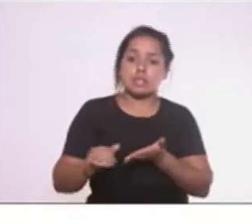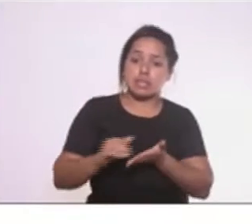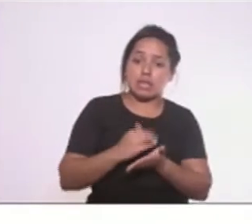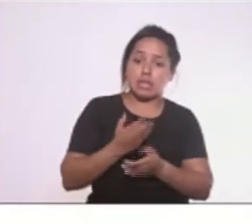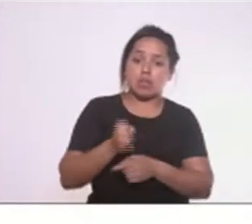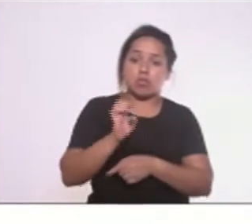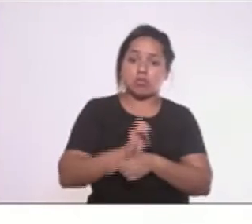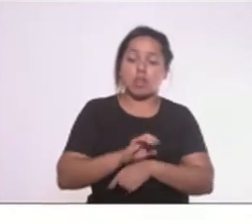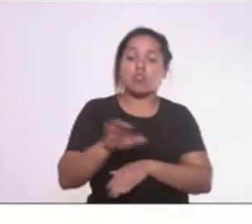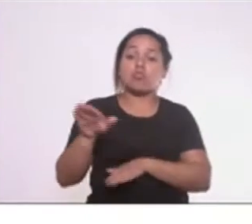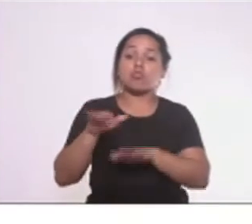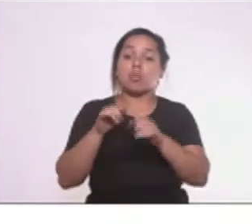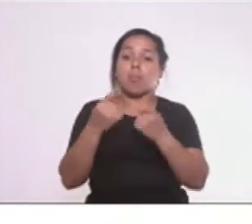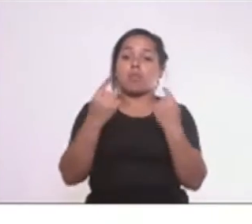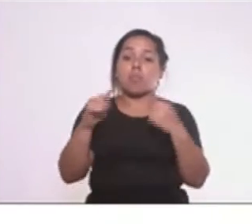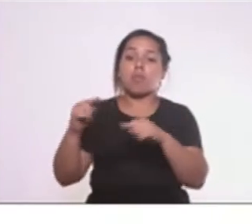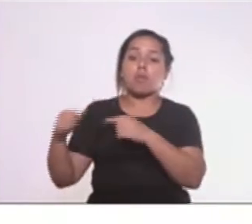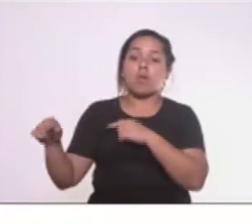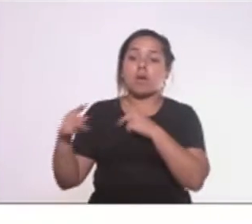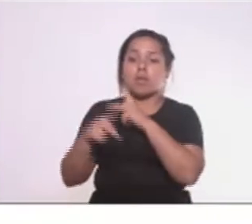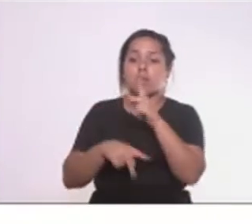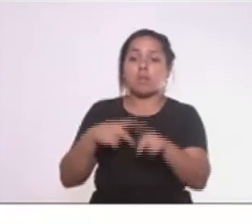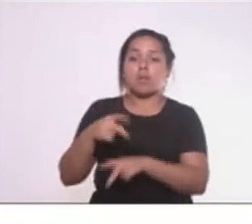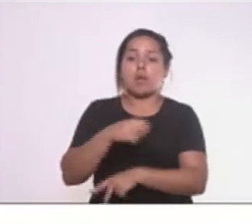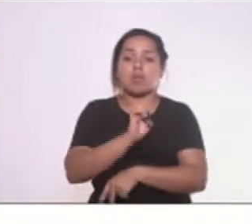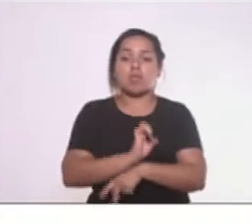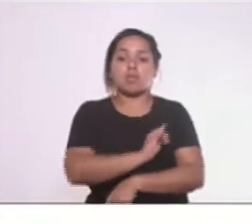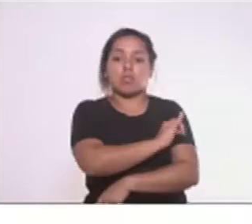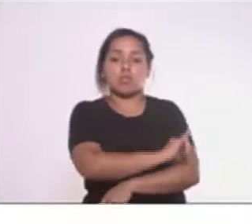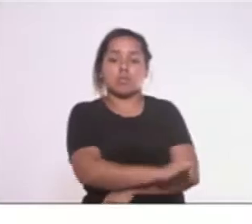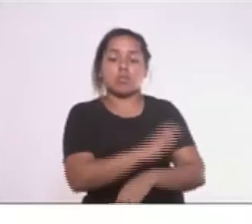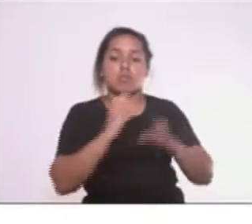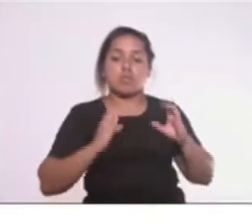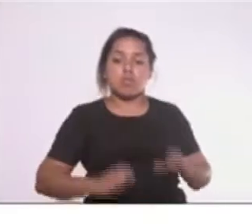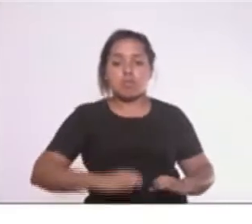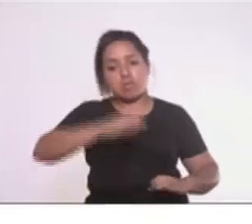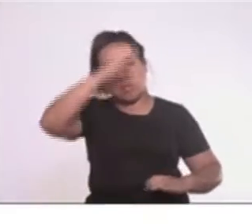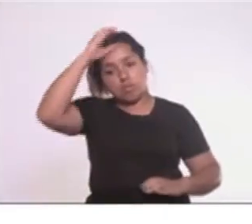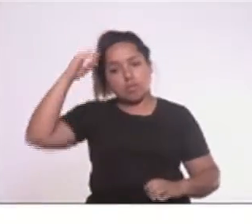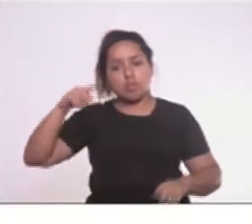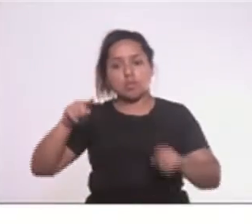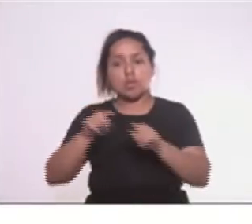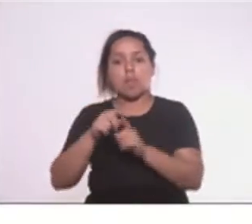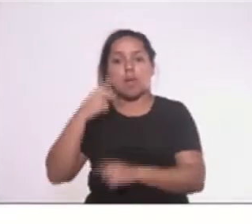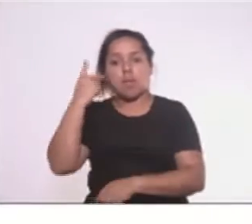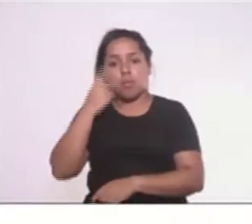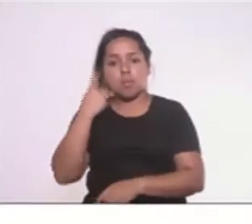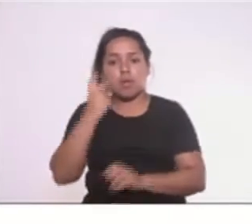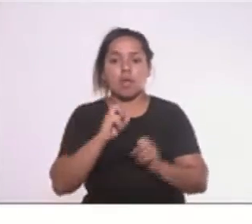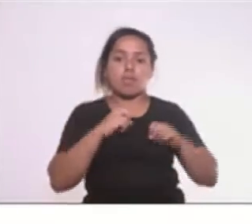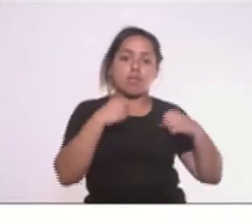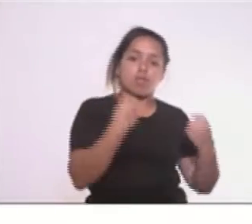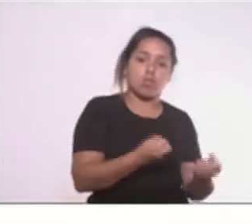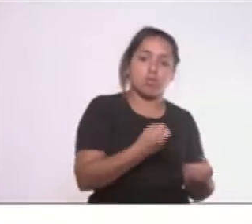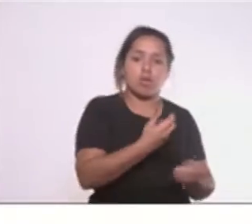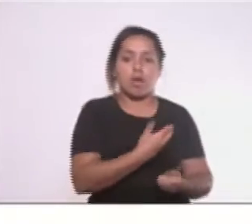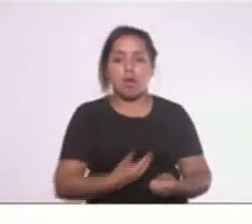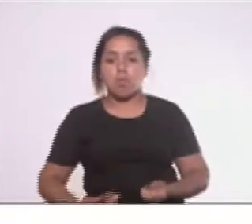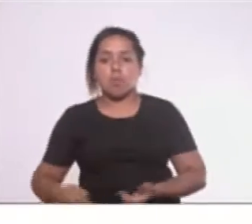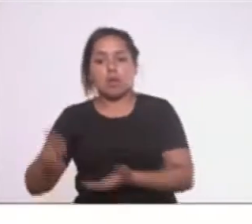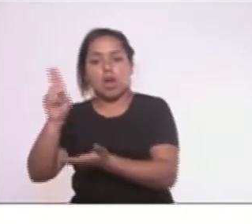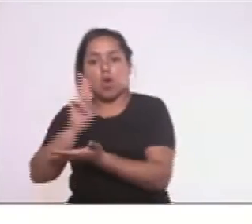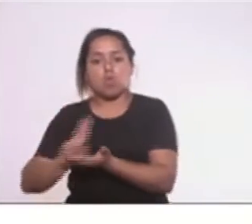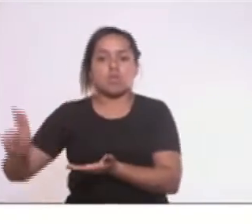sociedade fluminense, provocasse o parlamento, provocasse a sociedade civil, provocasse o Ministério Público, provocasse a Defensoria, provocasse as universidades